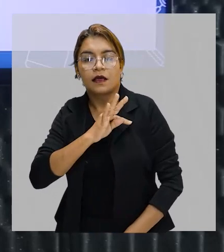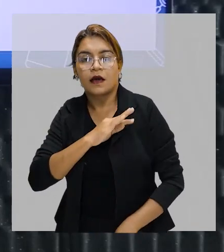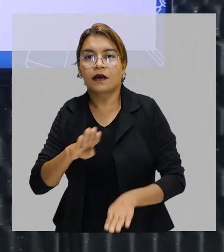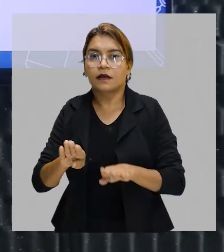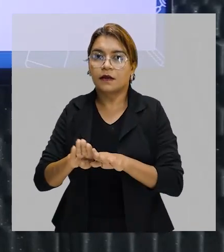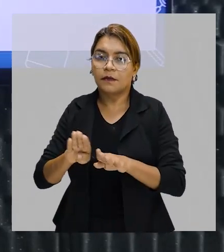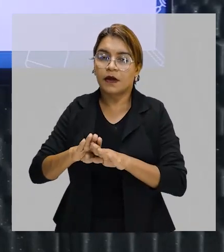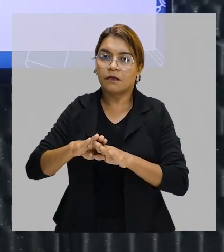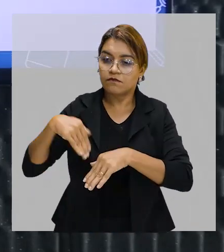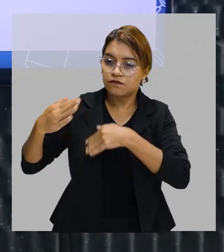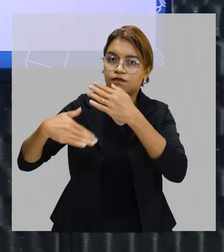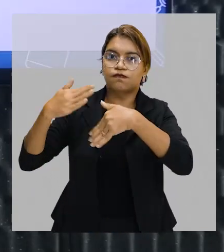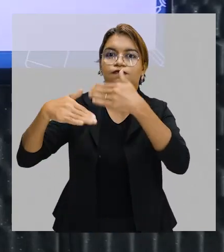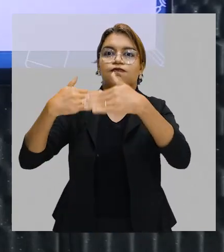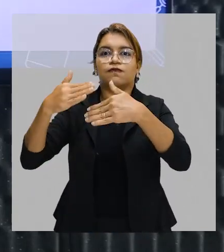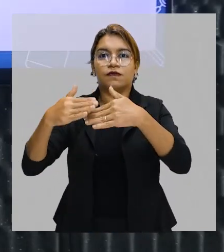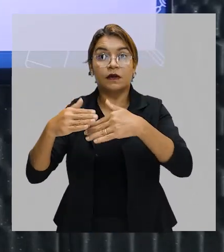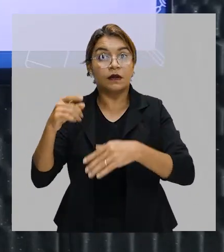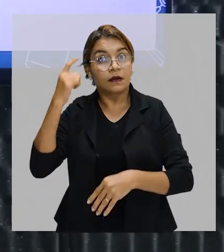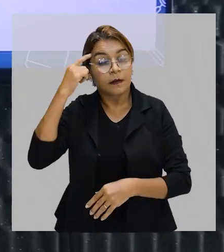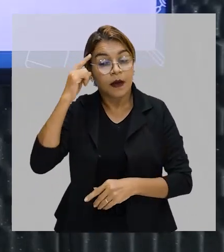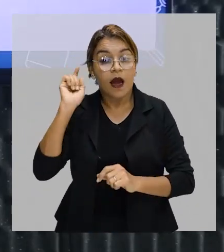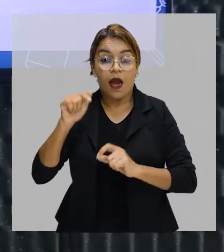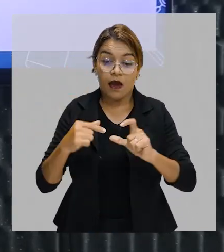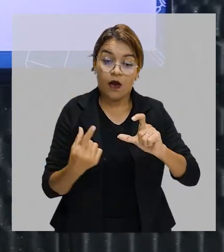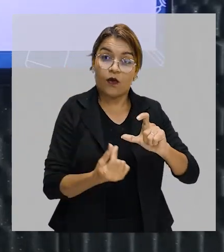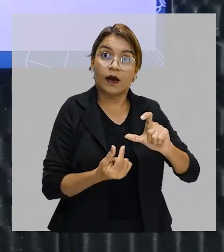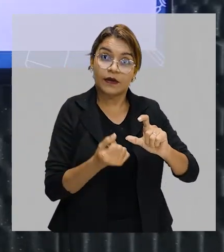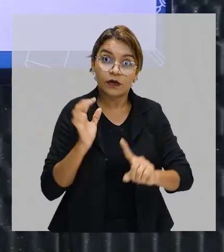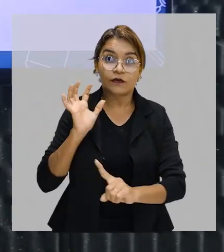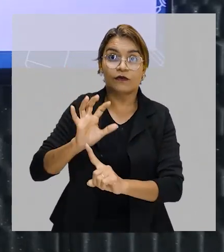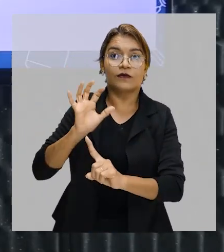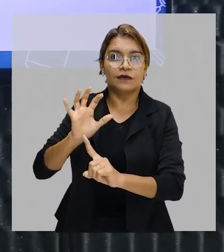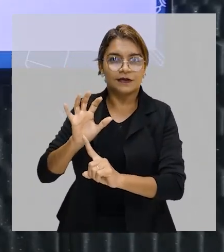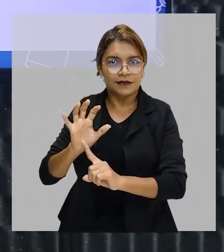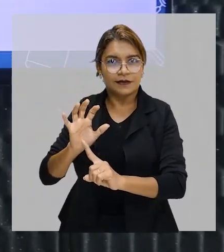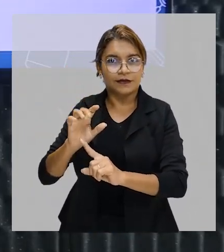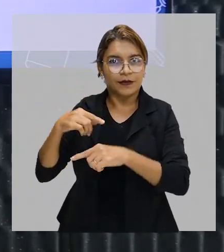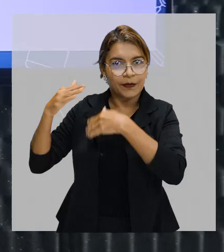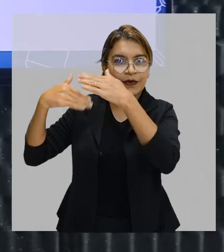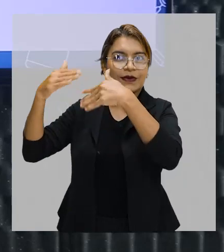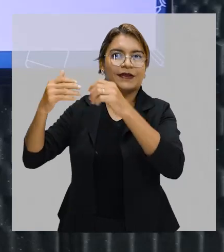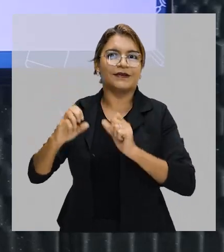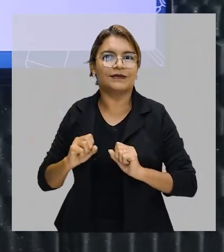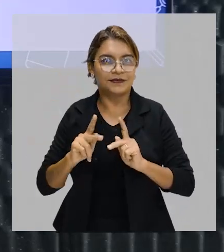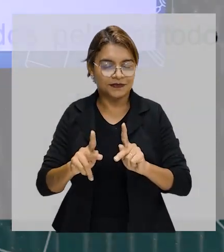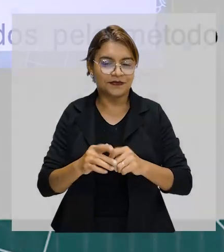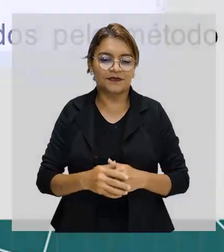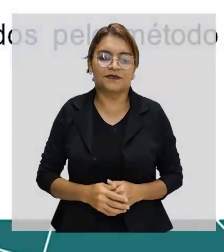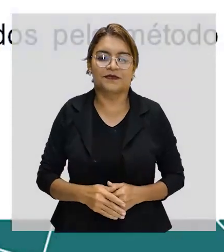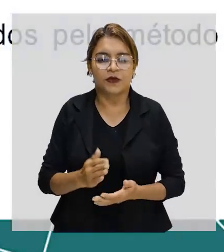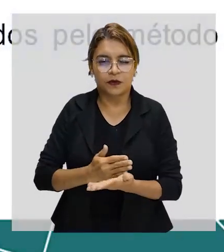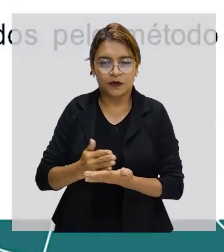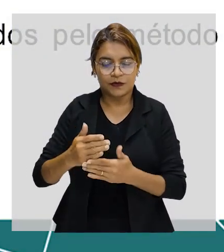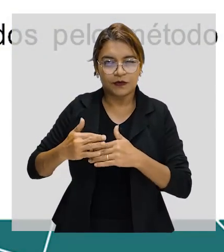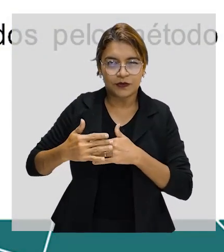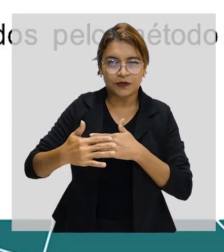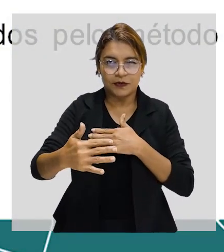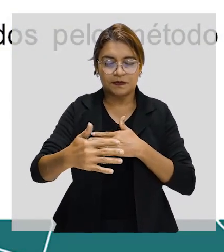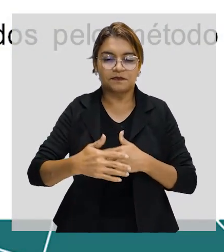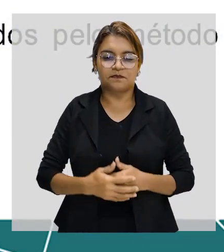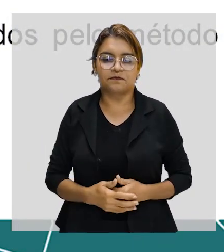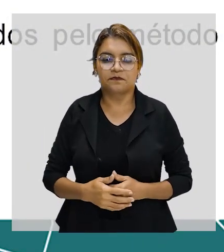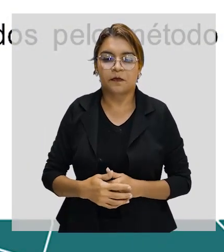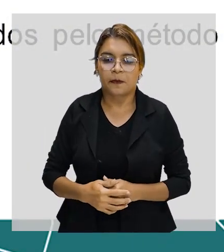progresso, sobretudo a ideia de progresso que vem do capitalismo industrial. Ok? Então vamos seguir adiante. Falando que para